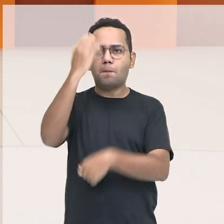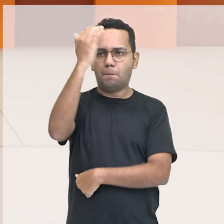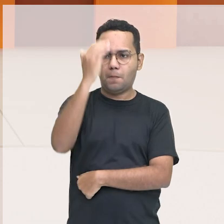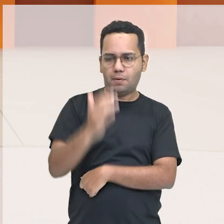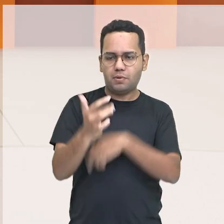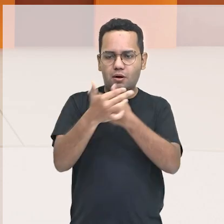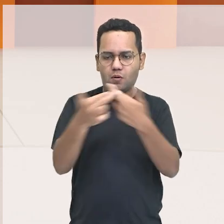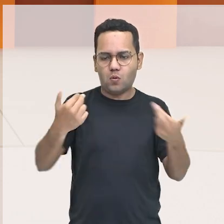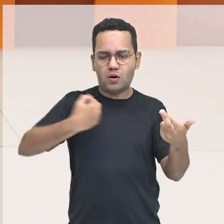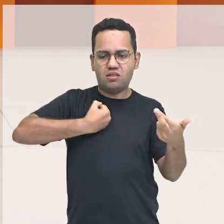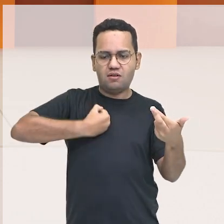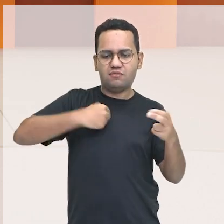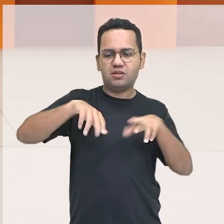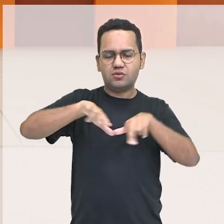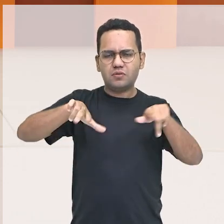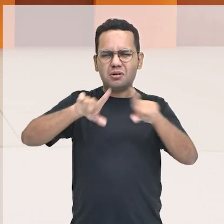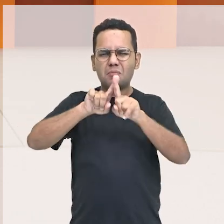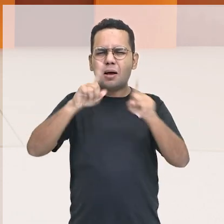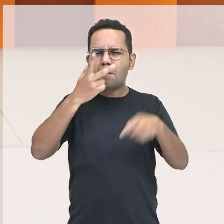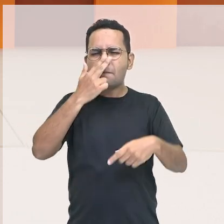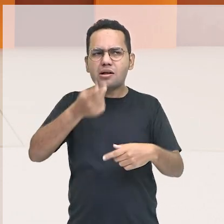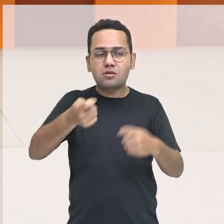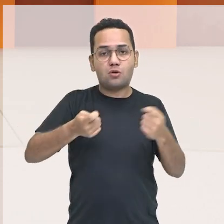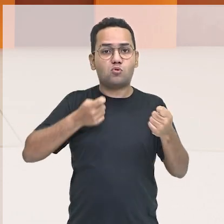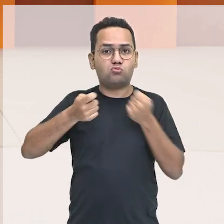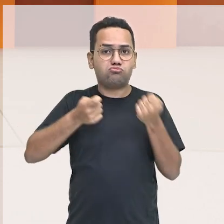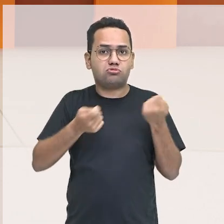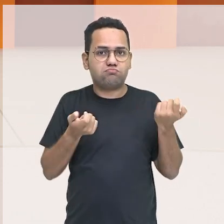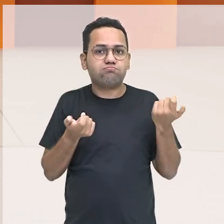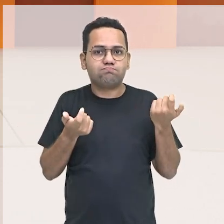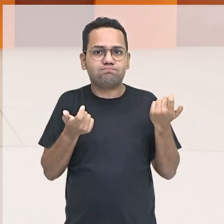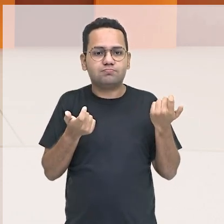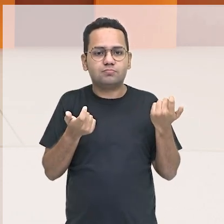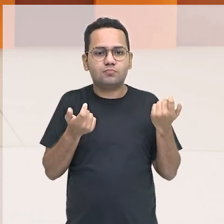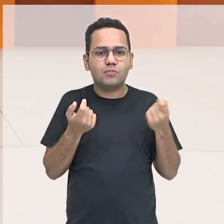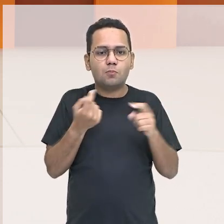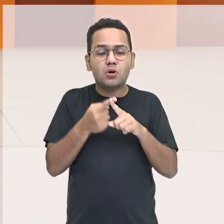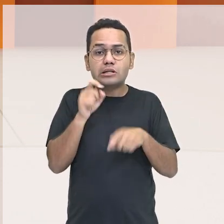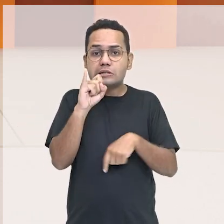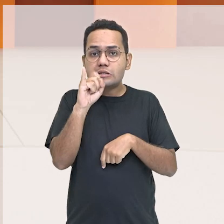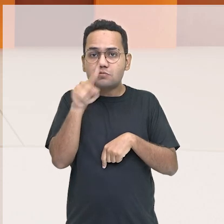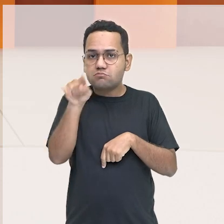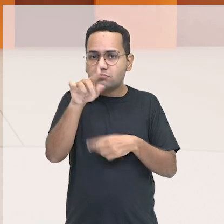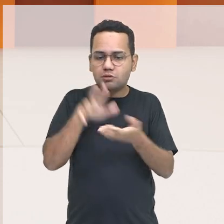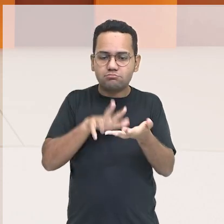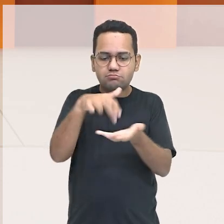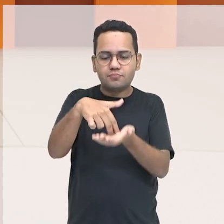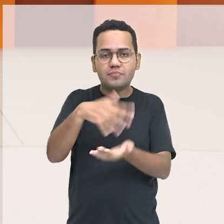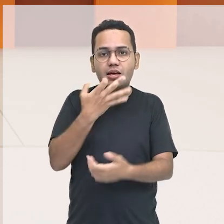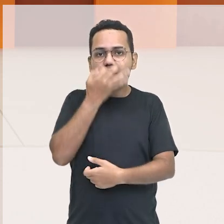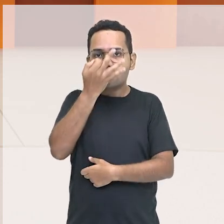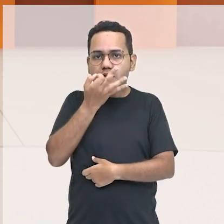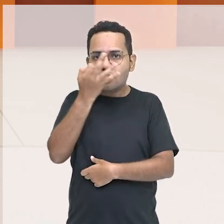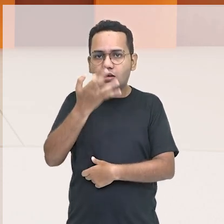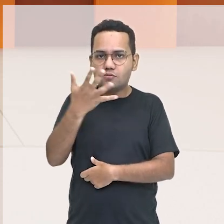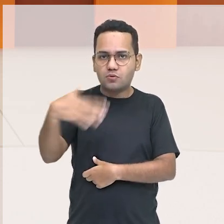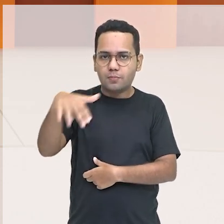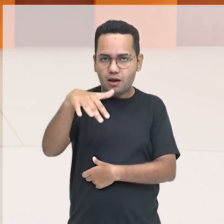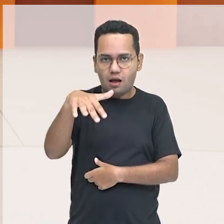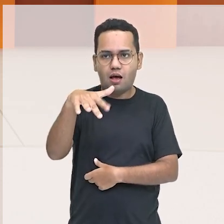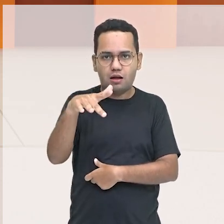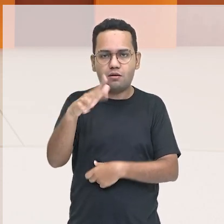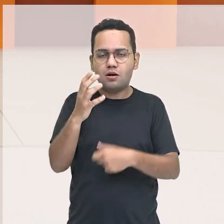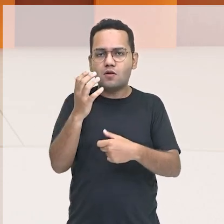muitas vezes, se fechando, porque se você não tem um pensamento crítico diante desses meios de